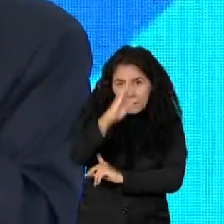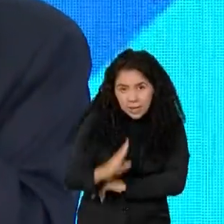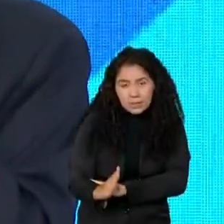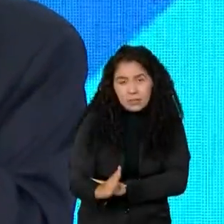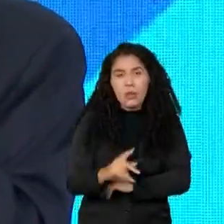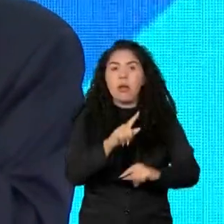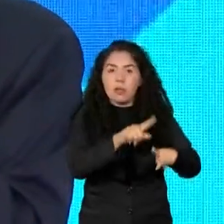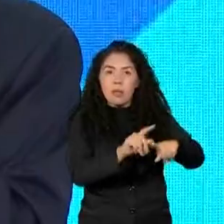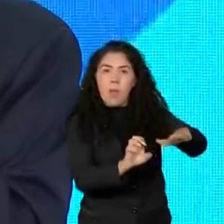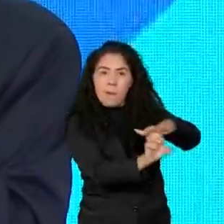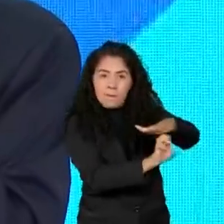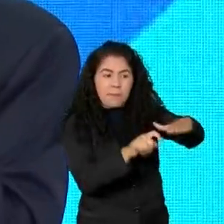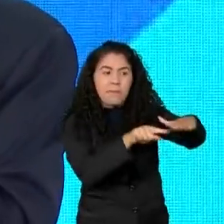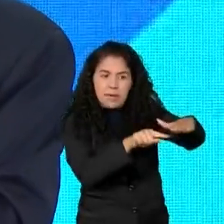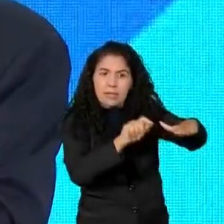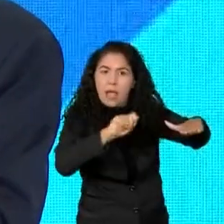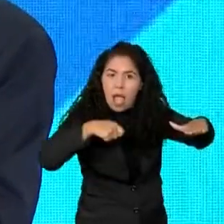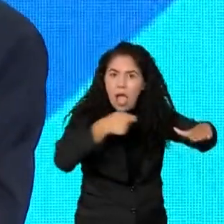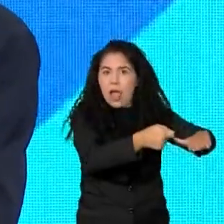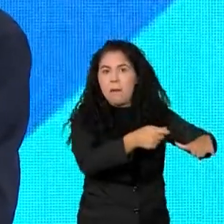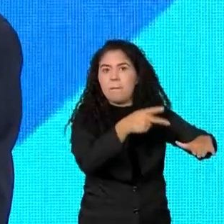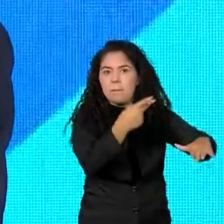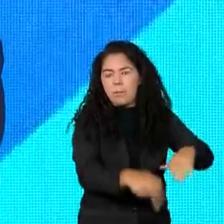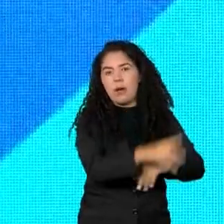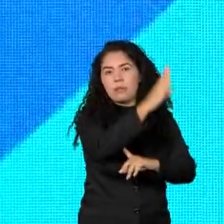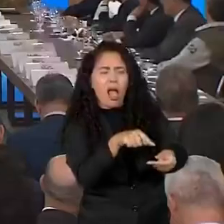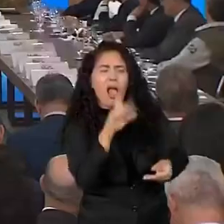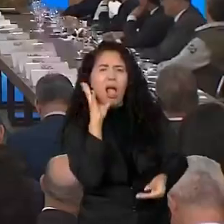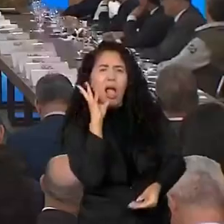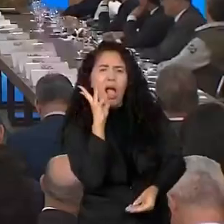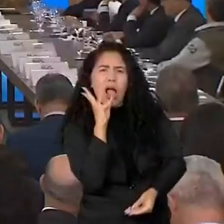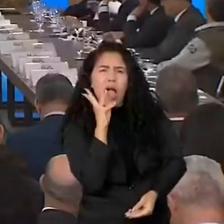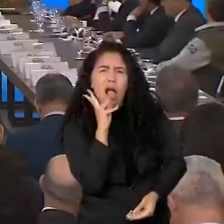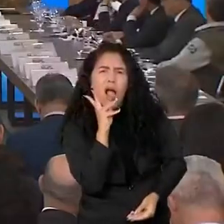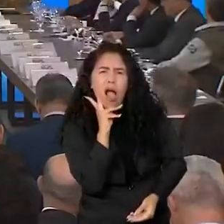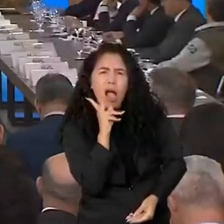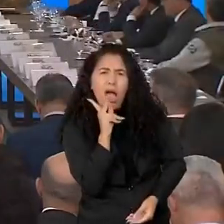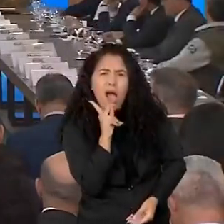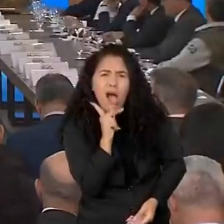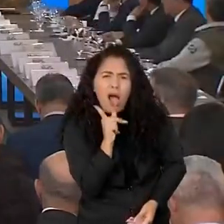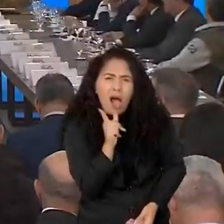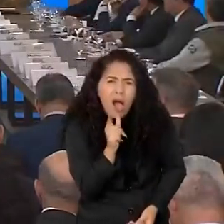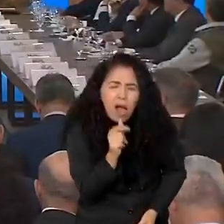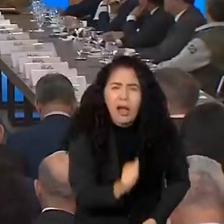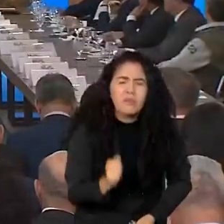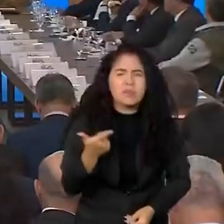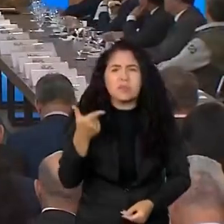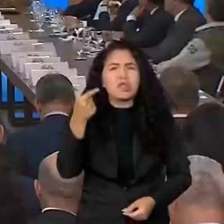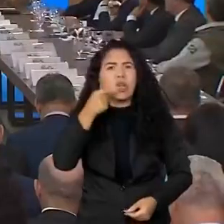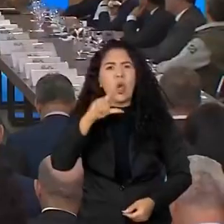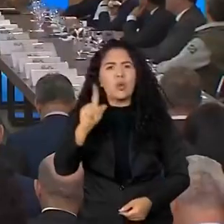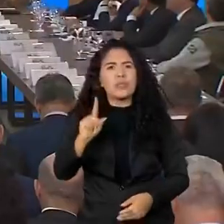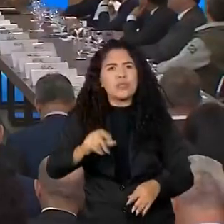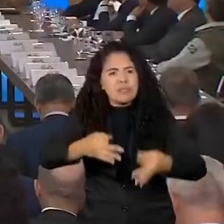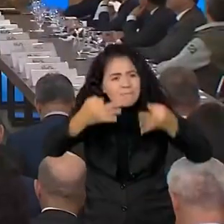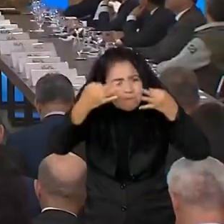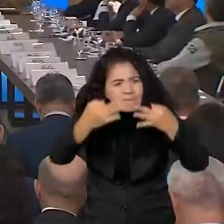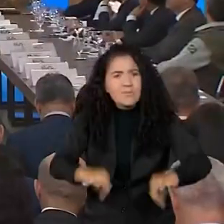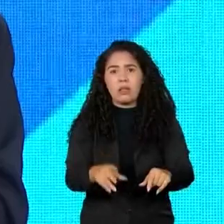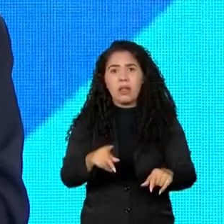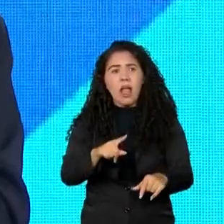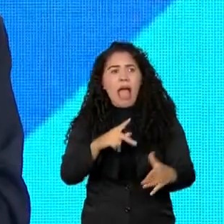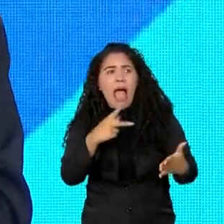a importância de buscar uma solução aqui no Brasil e também de criar um precedente que sirva de exemplo para outras